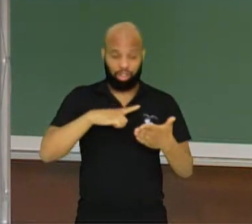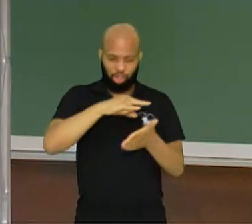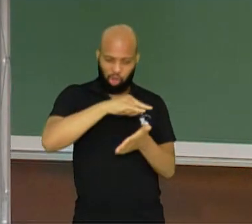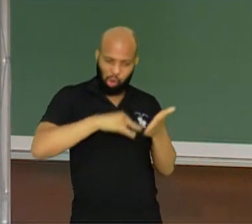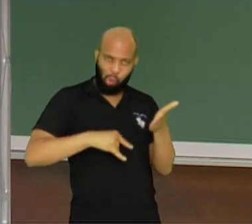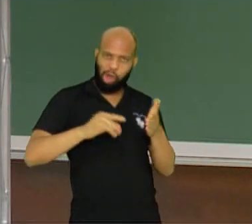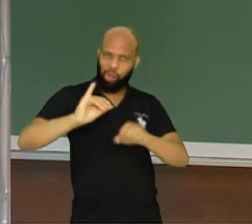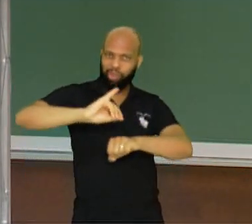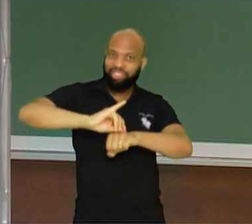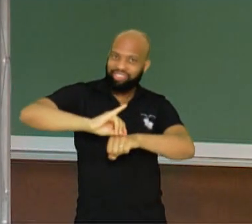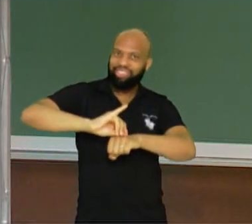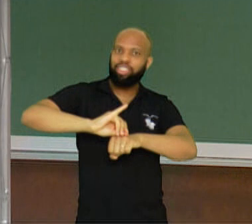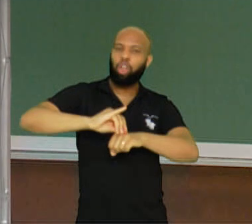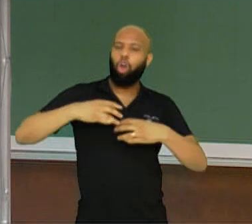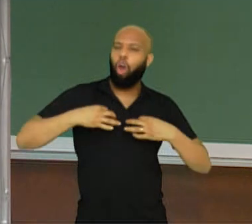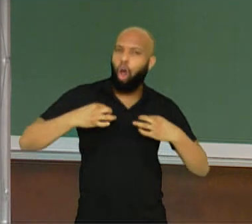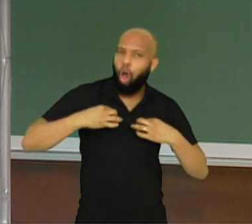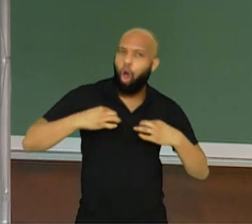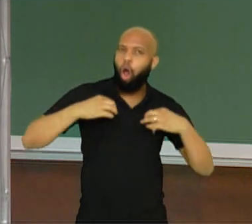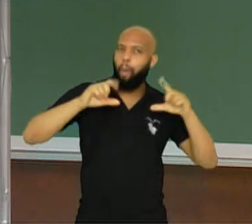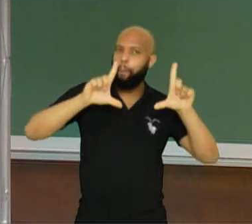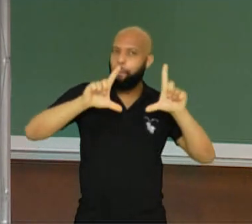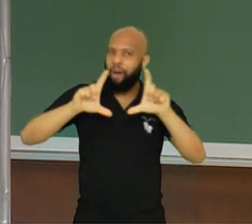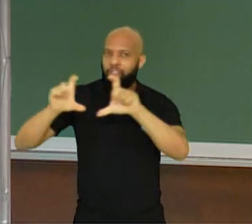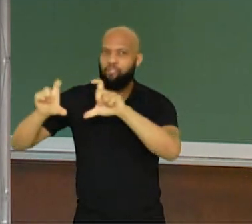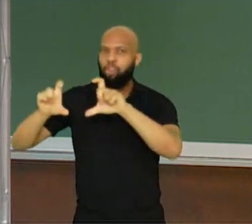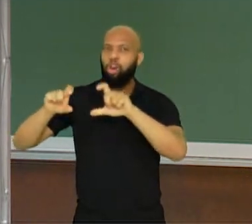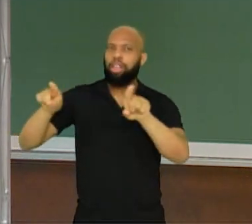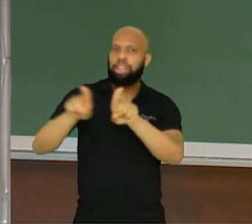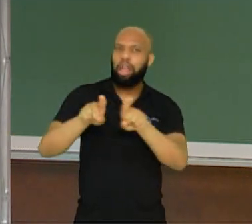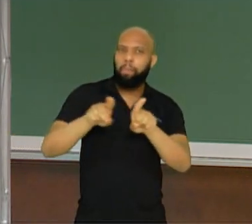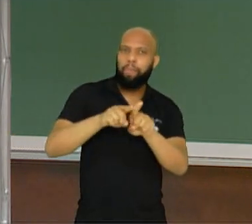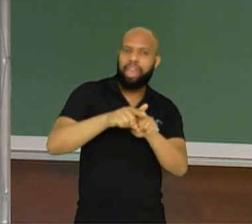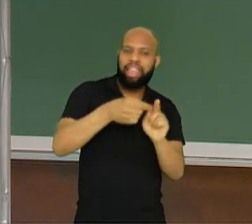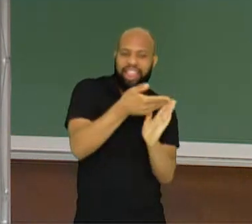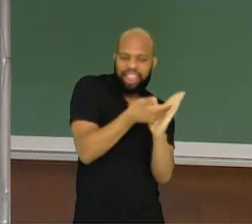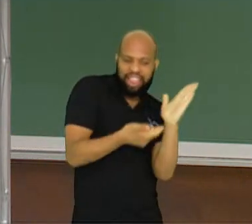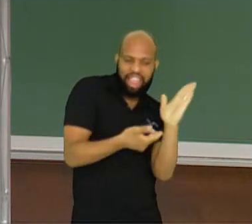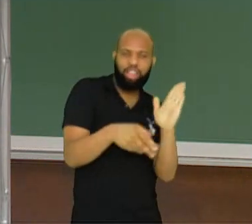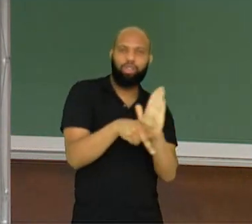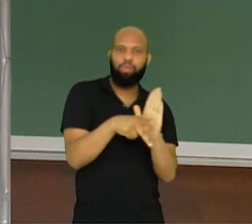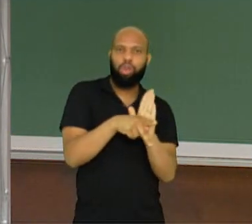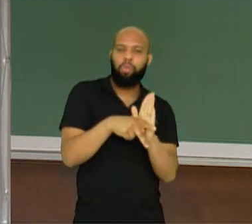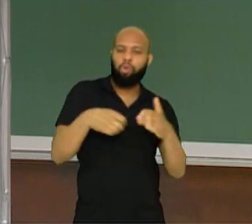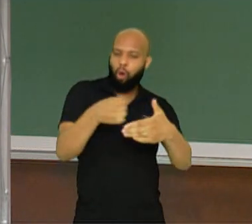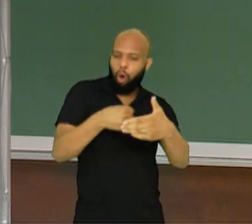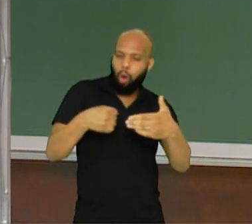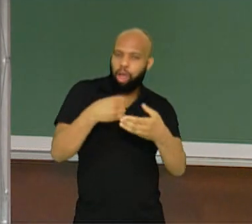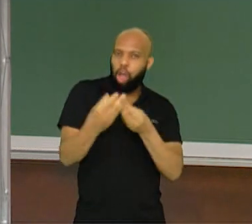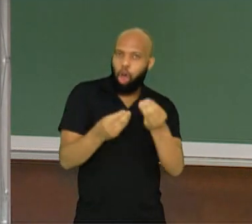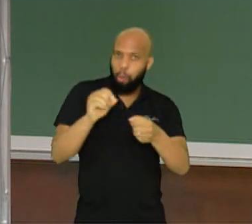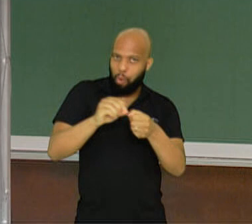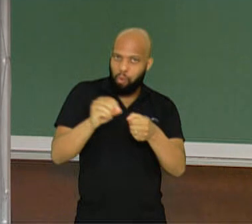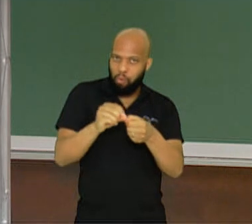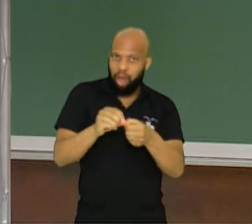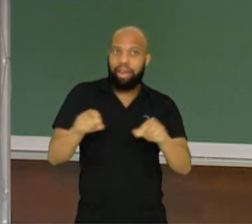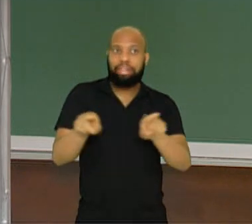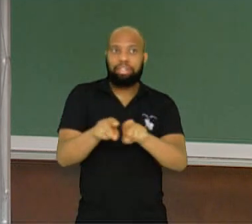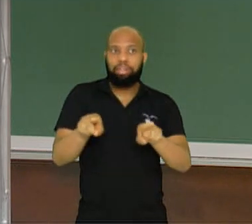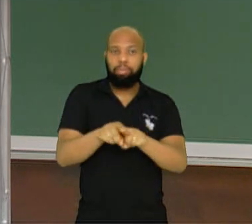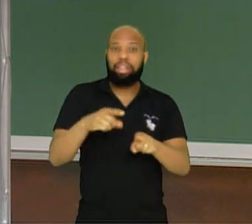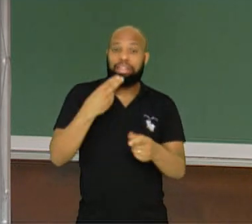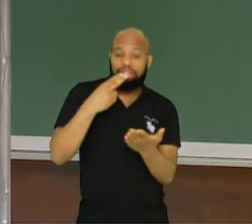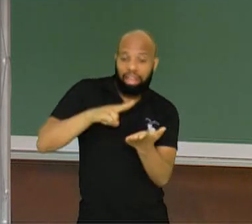documentos, objetos, roupas, fotografias, receitas de comida, pinturas, cartas, elas vão se tornar